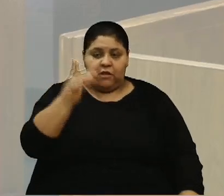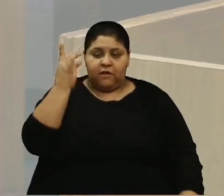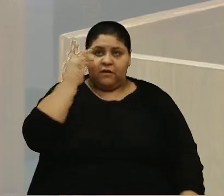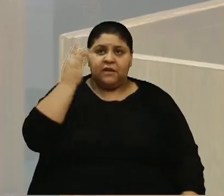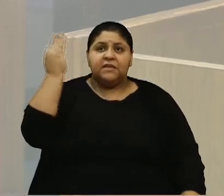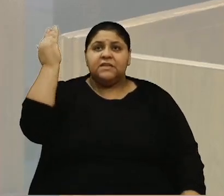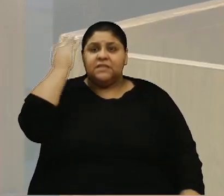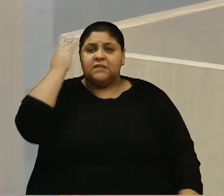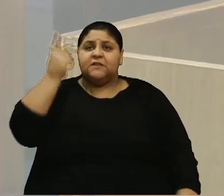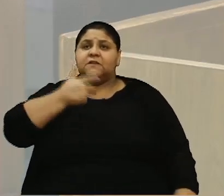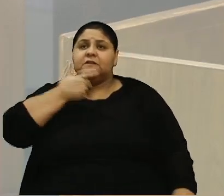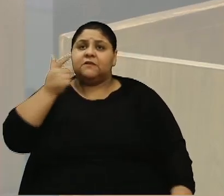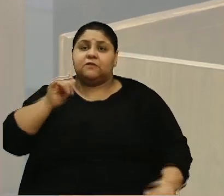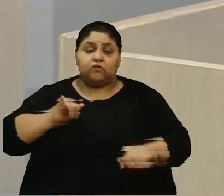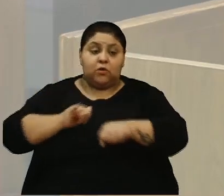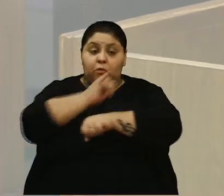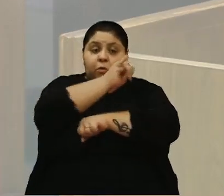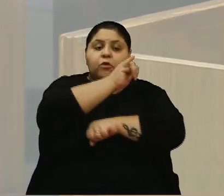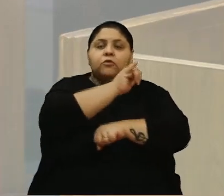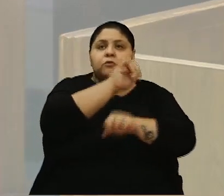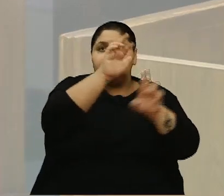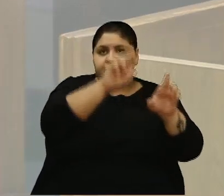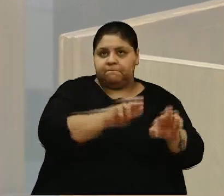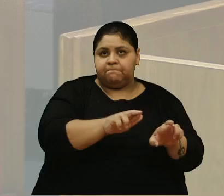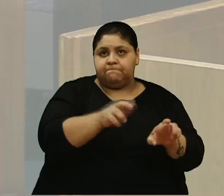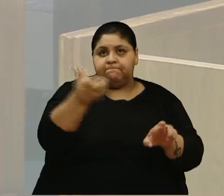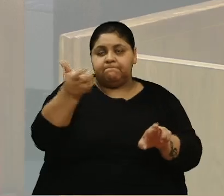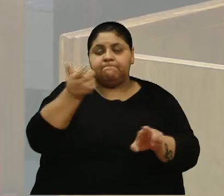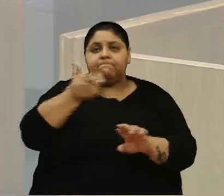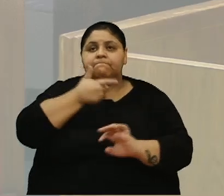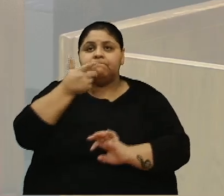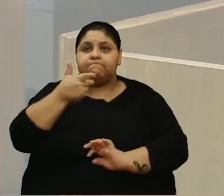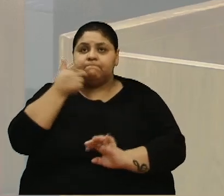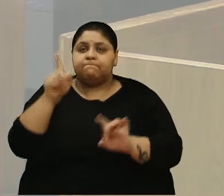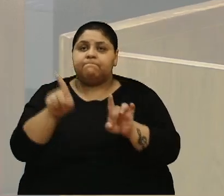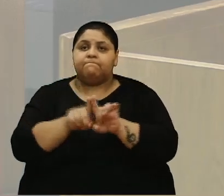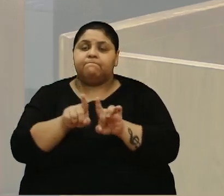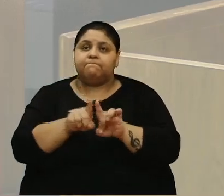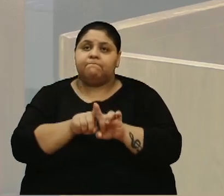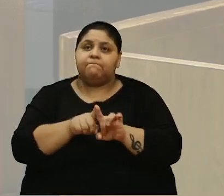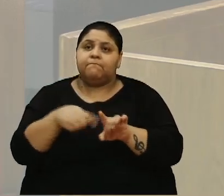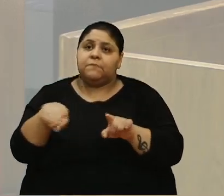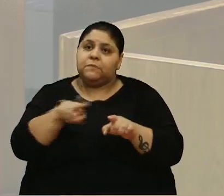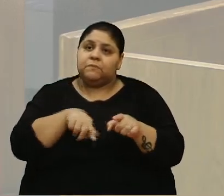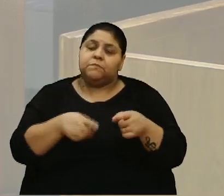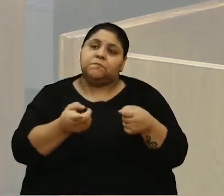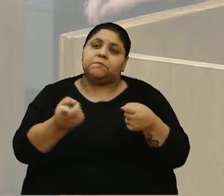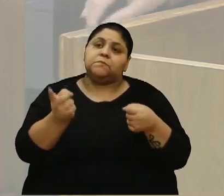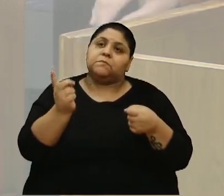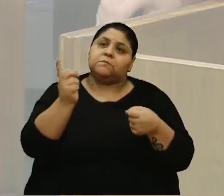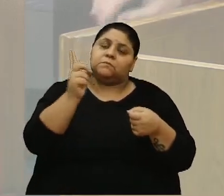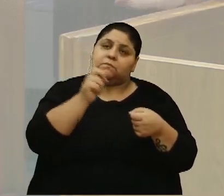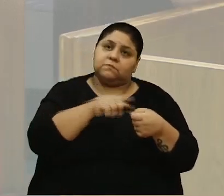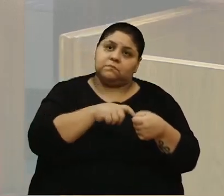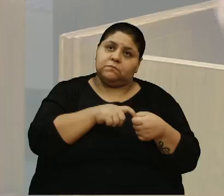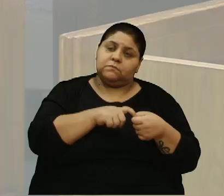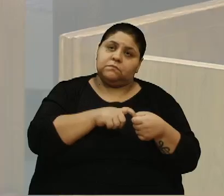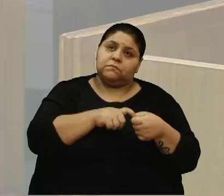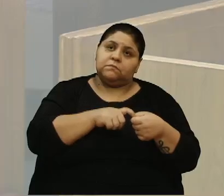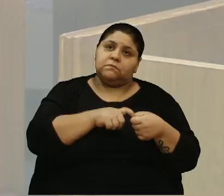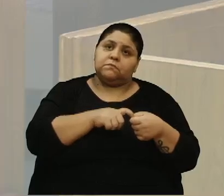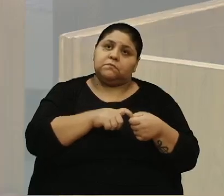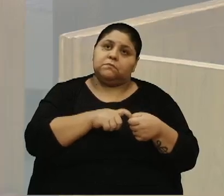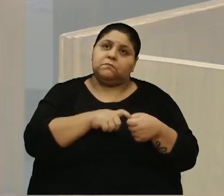senhor falou sobre a questão do aeroporto regional. Então, quero falar um pouco sobre isso. A gente volta, né? Voltamos há